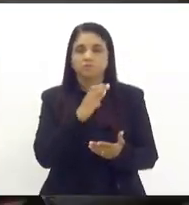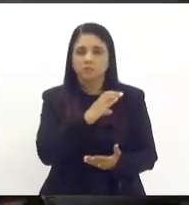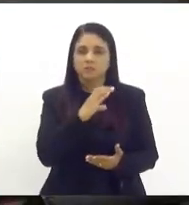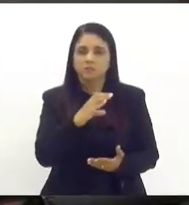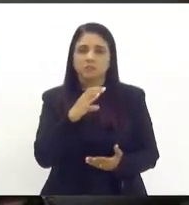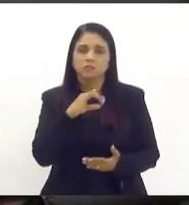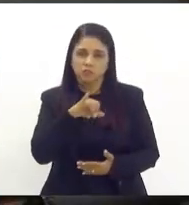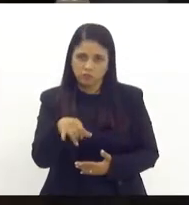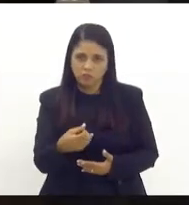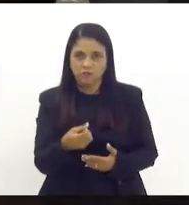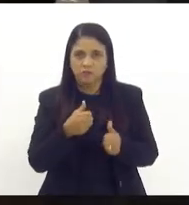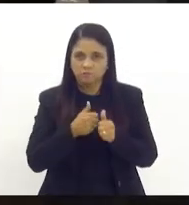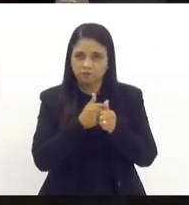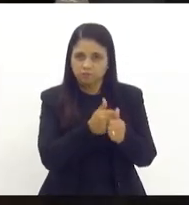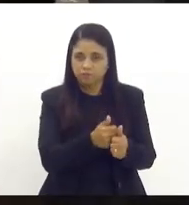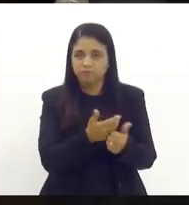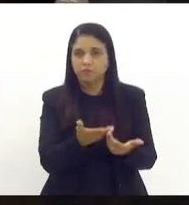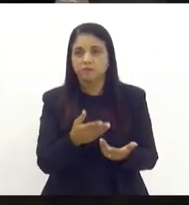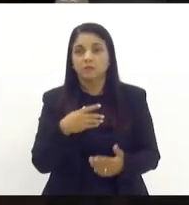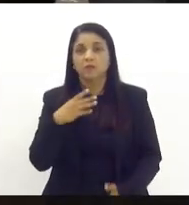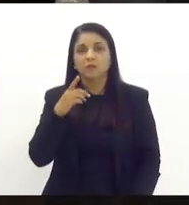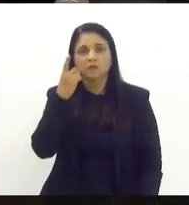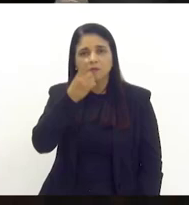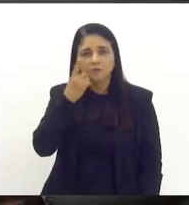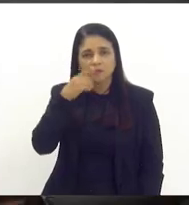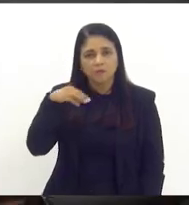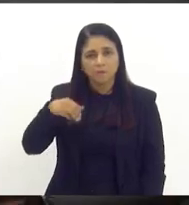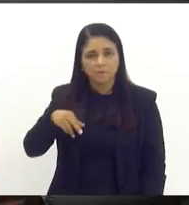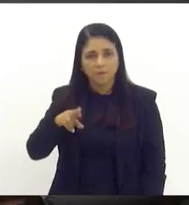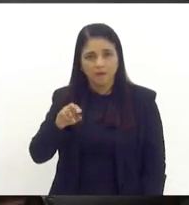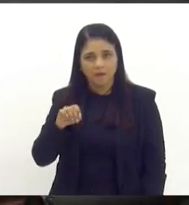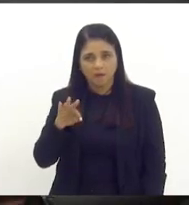Segurança Pública Nossa nove Deputado